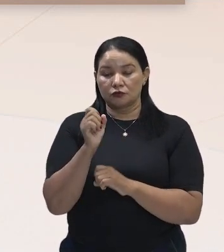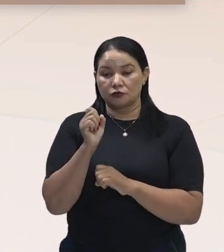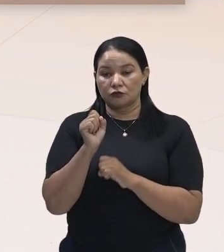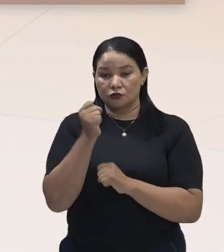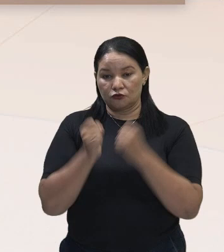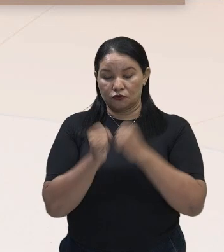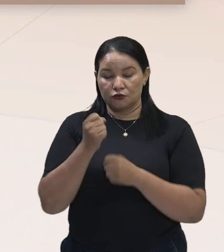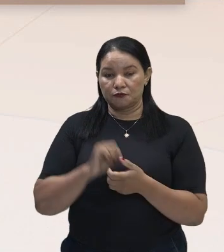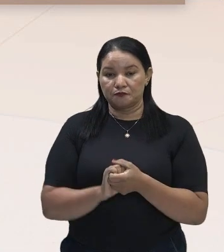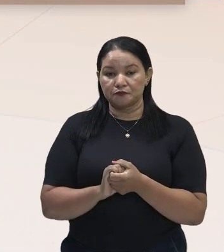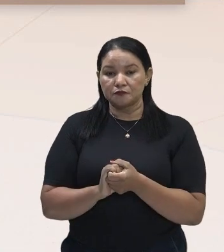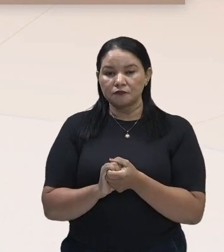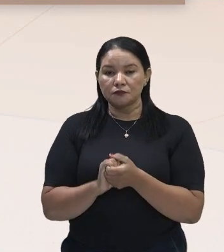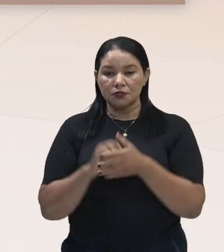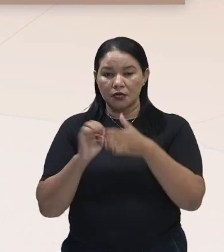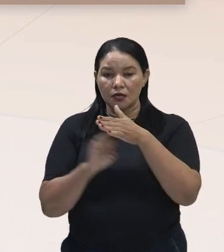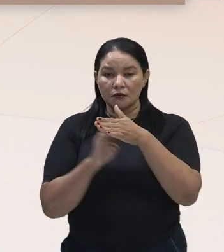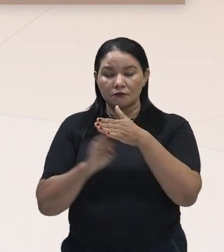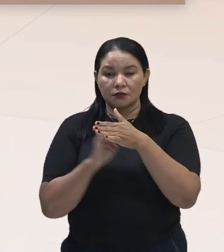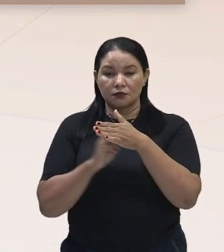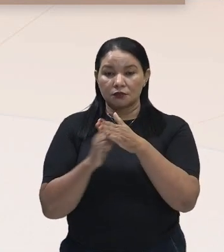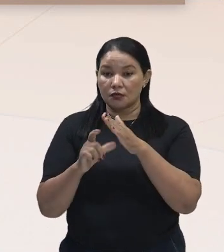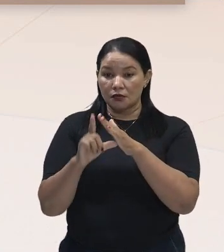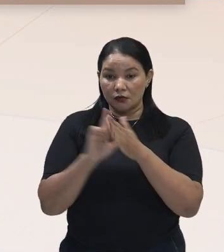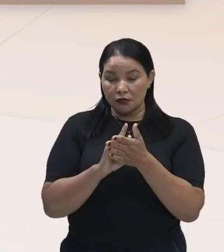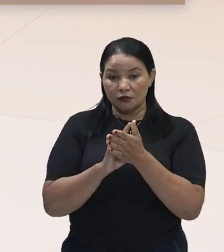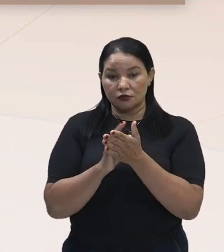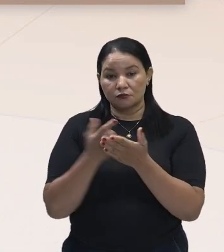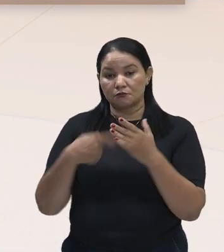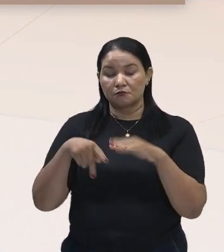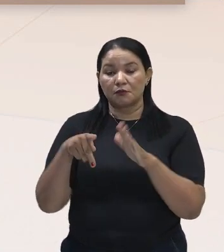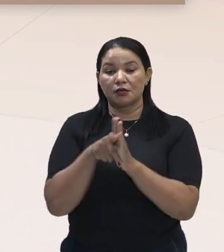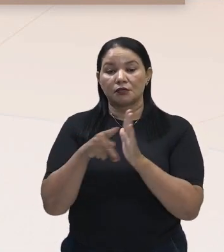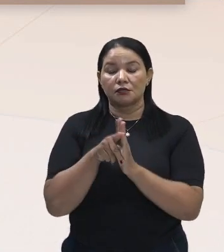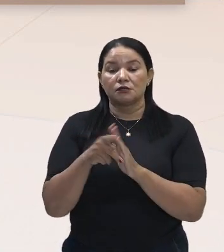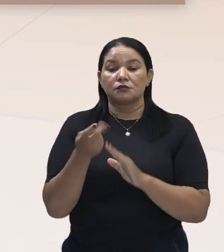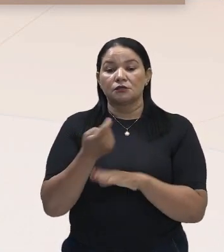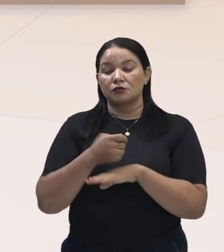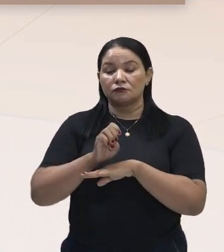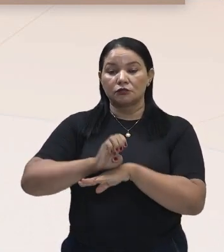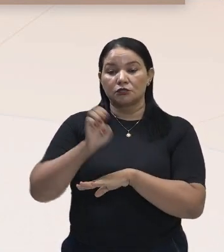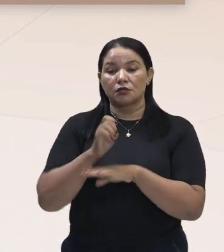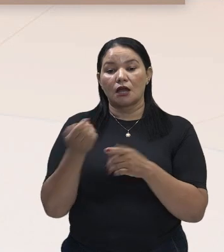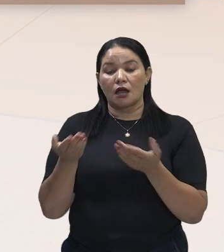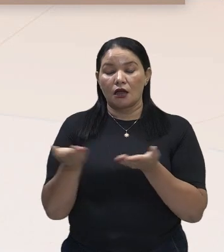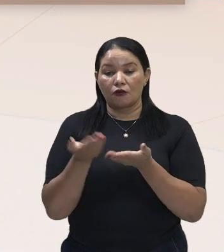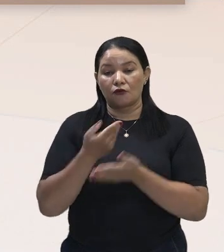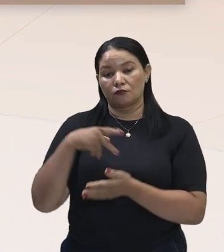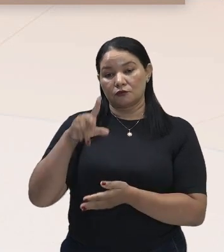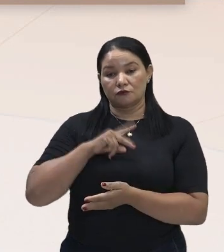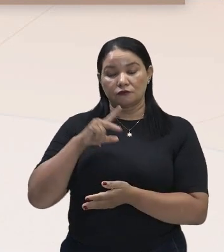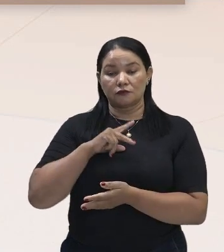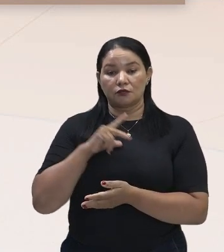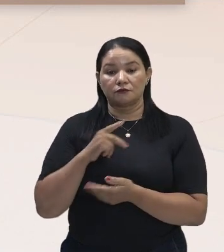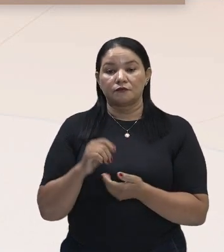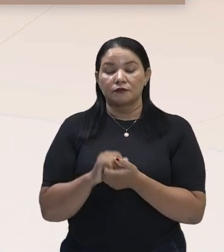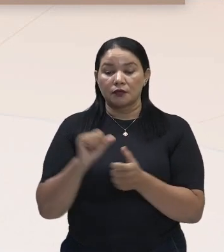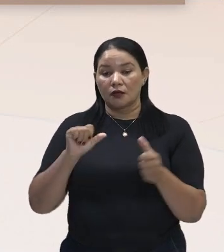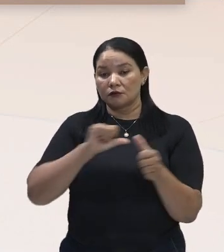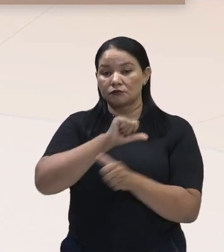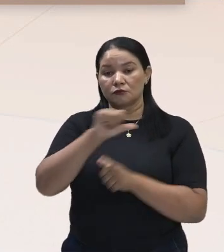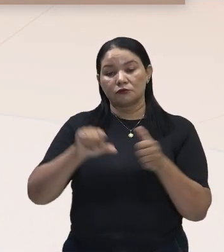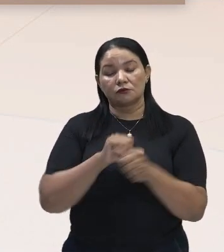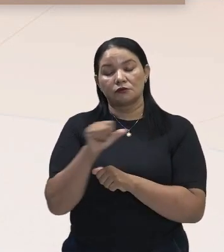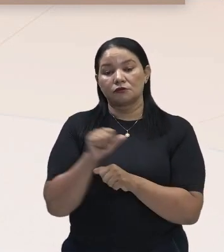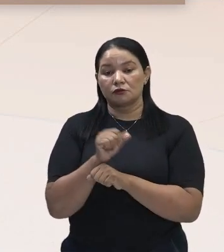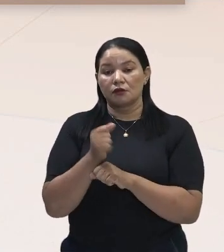As empresas que antes eram estatais vão se tornar privatizadas, ou seja, haverá ali um novo